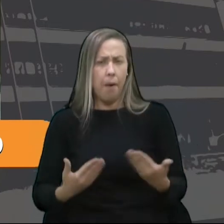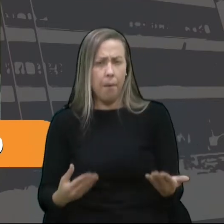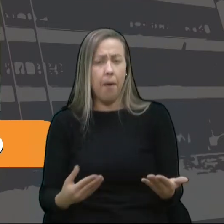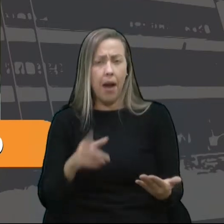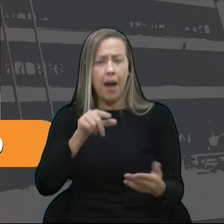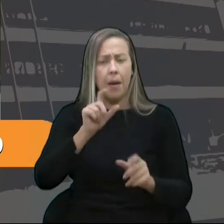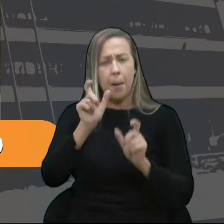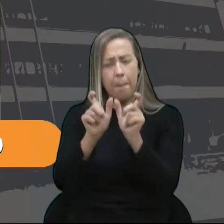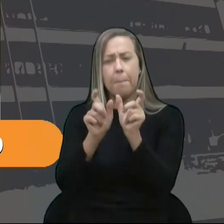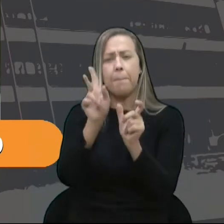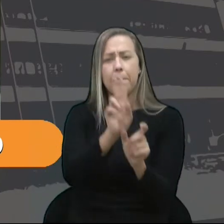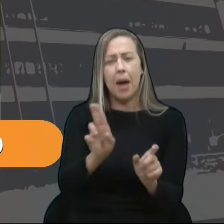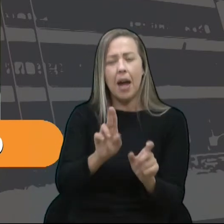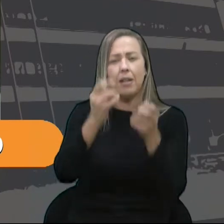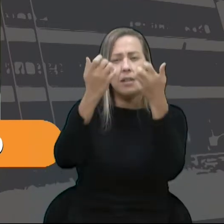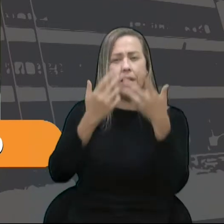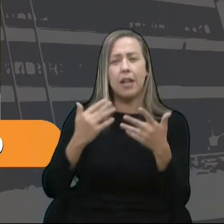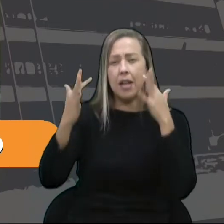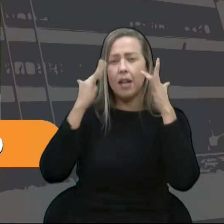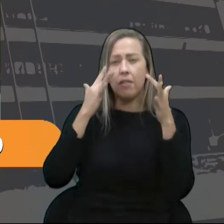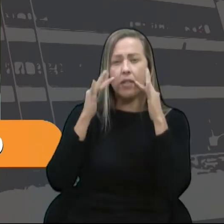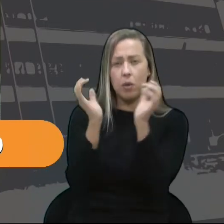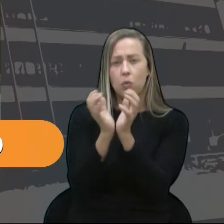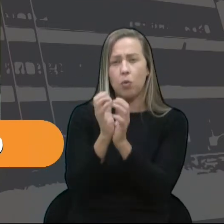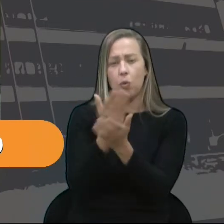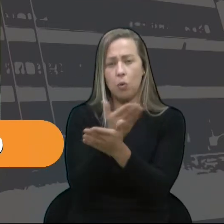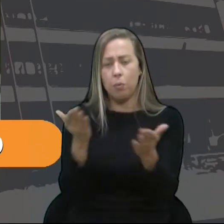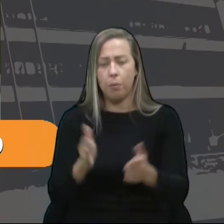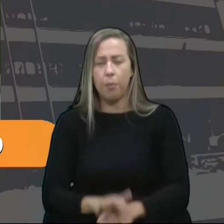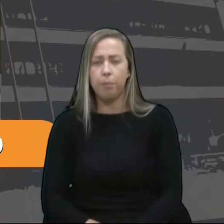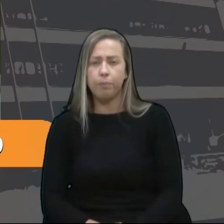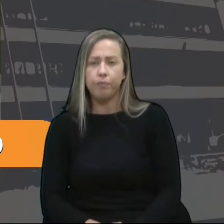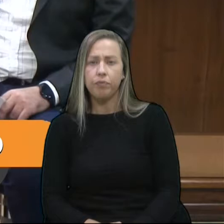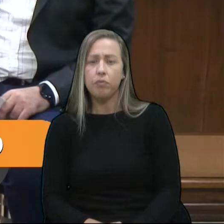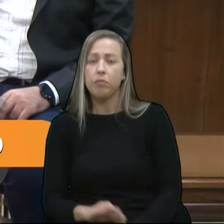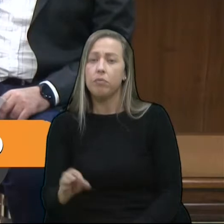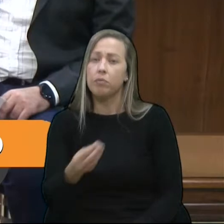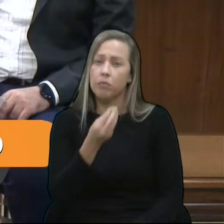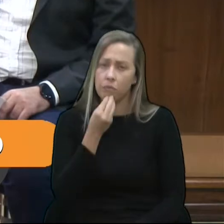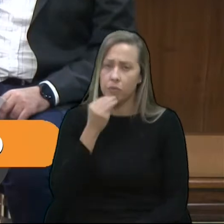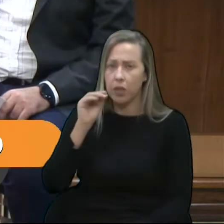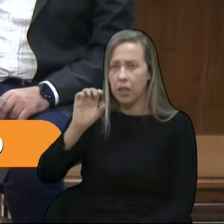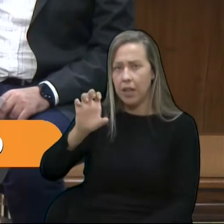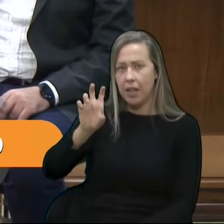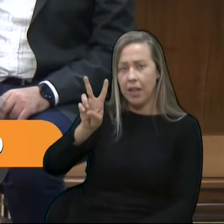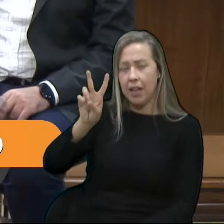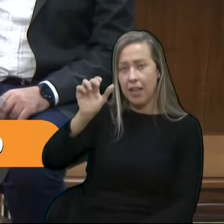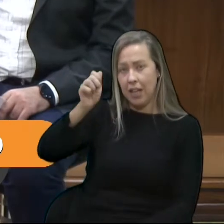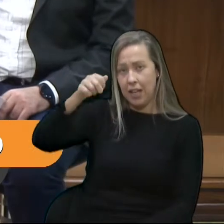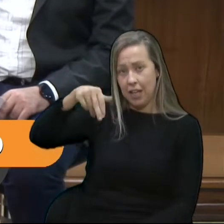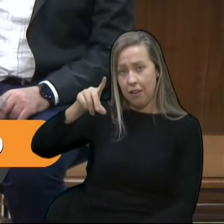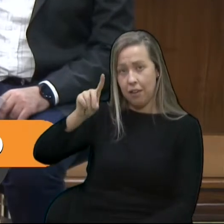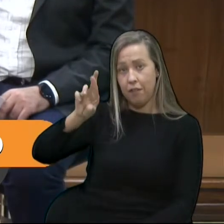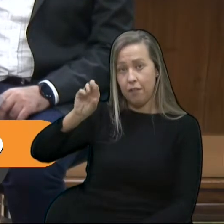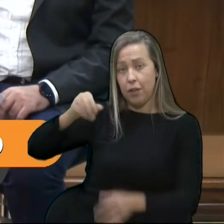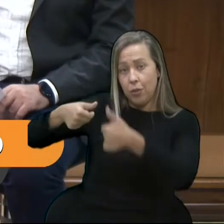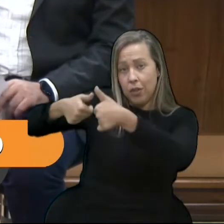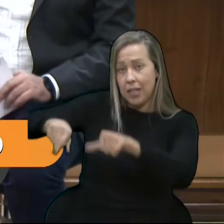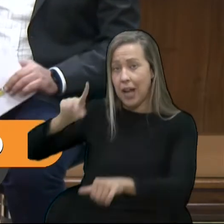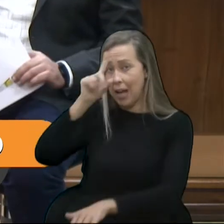palavras iniciais para a reflexão do grupo. Claro, claro. Evandro Fontana, de Milão, aqui